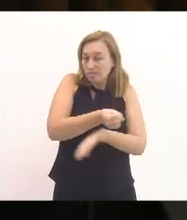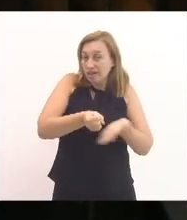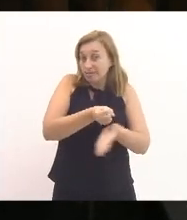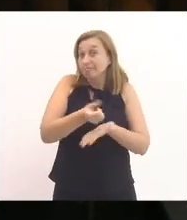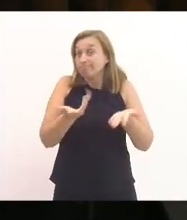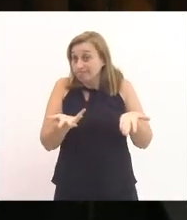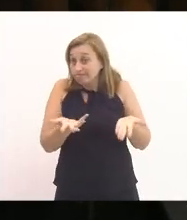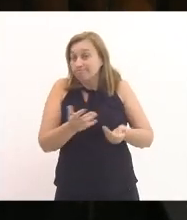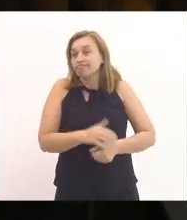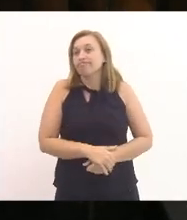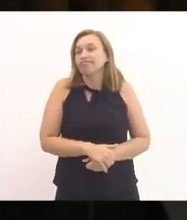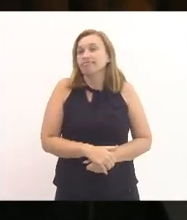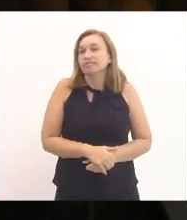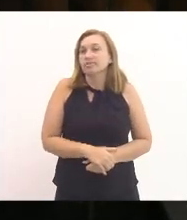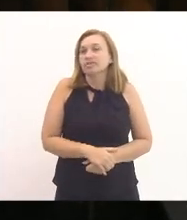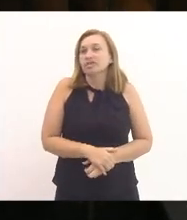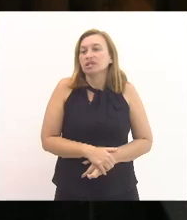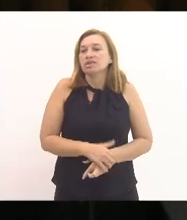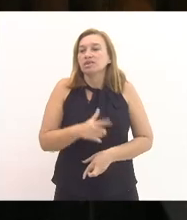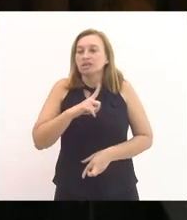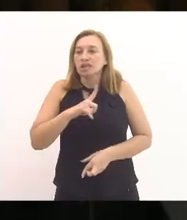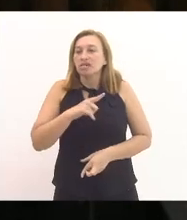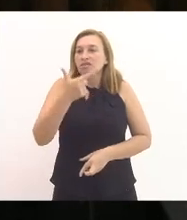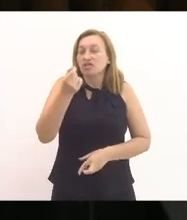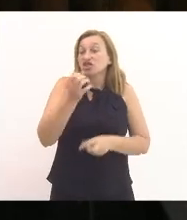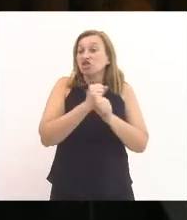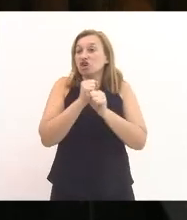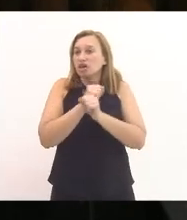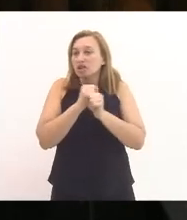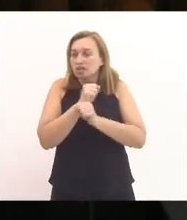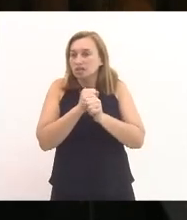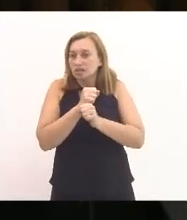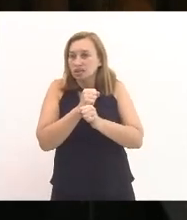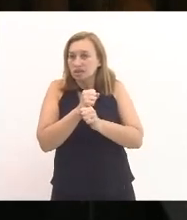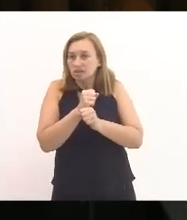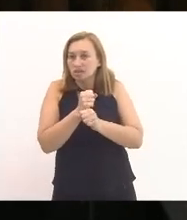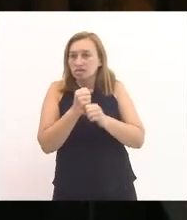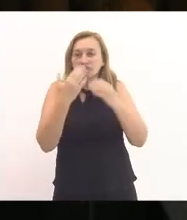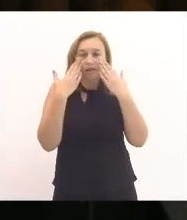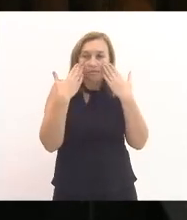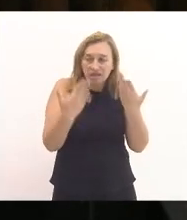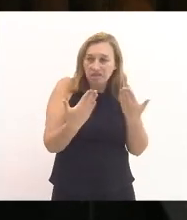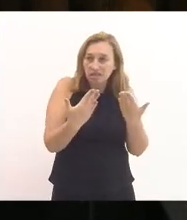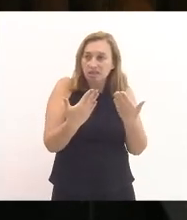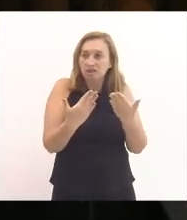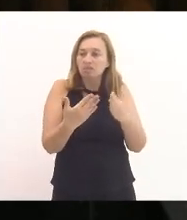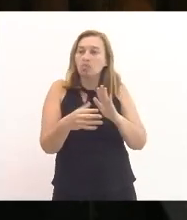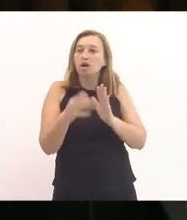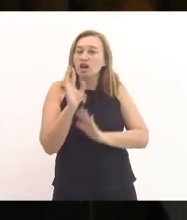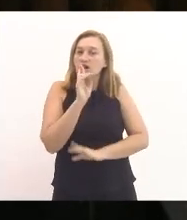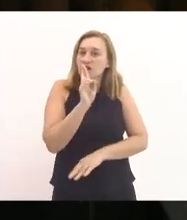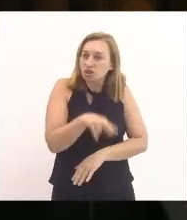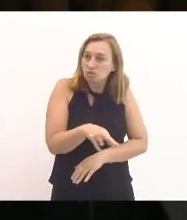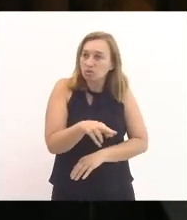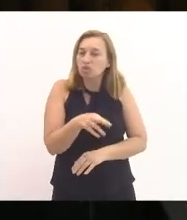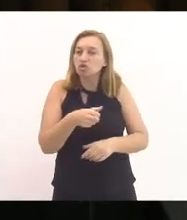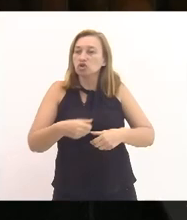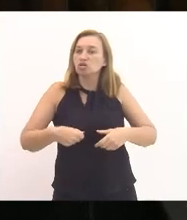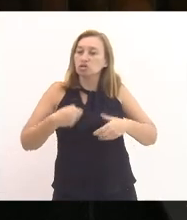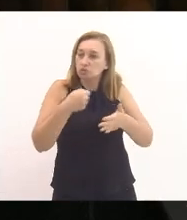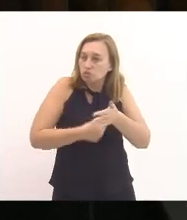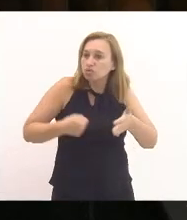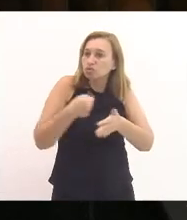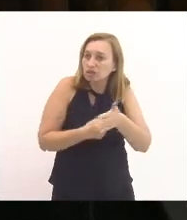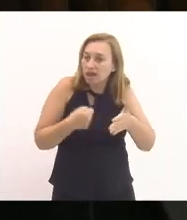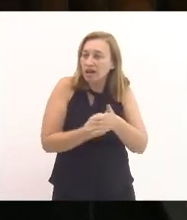base e eu tenho mais 20 anos de ímpeto de apresentar Impacto apresentar resultado correu atrás